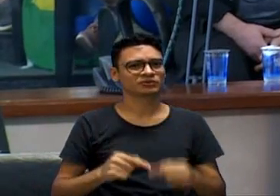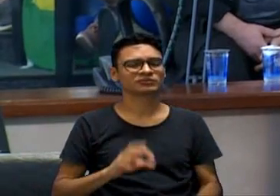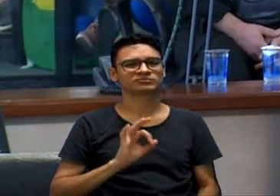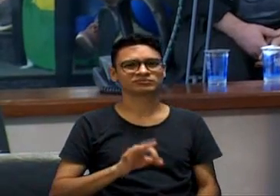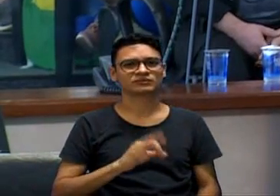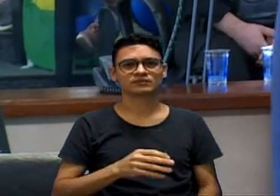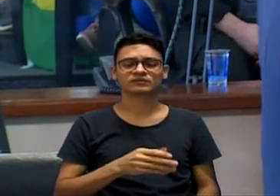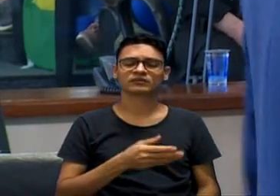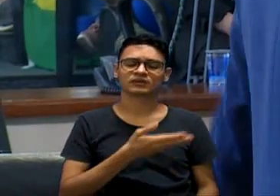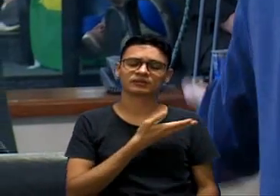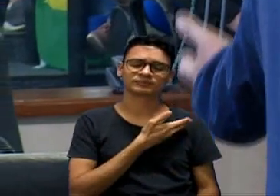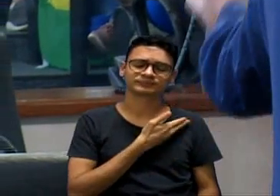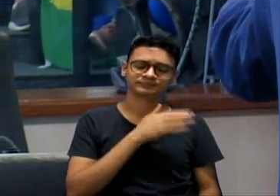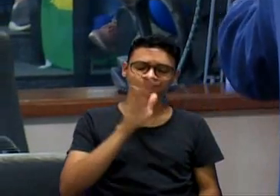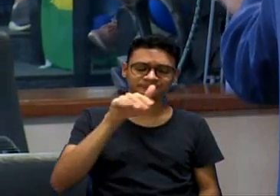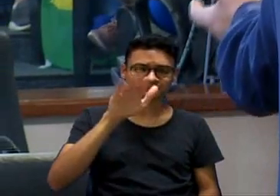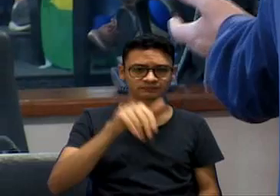Amigo,